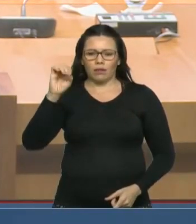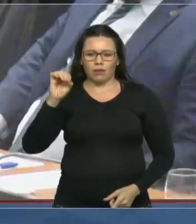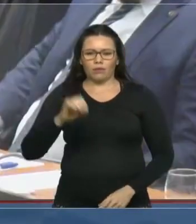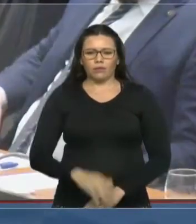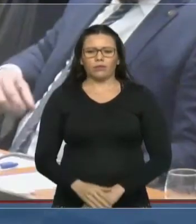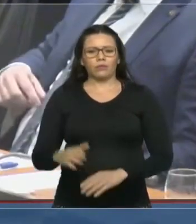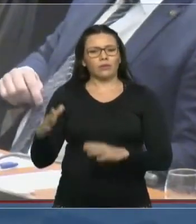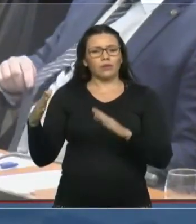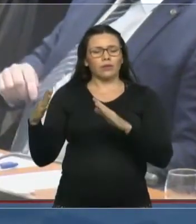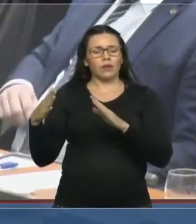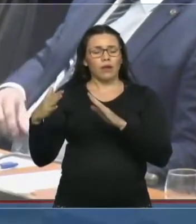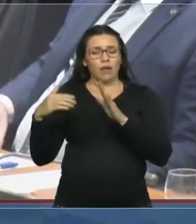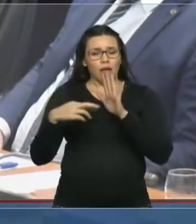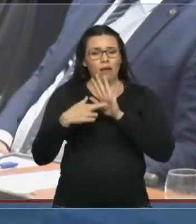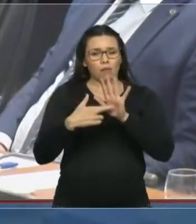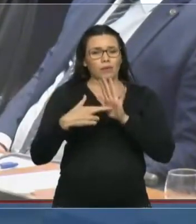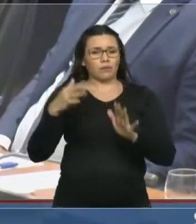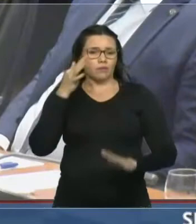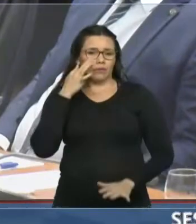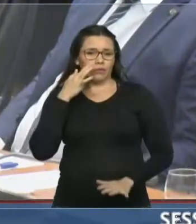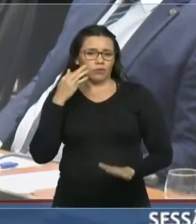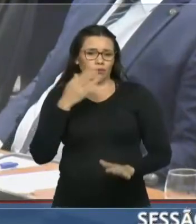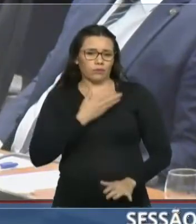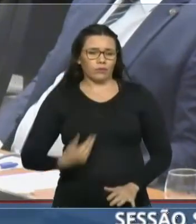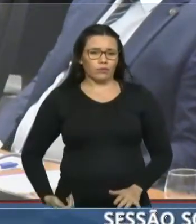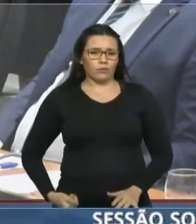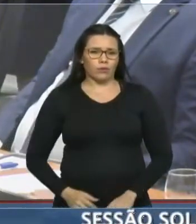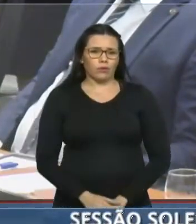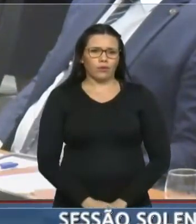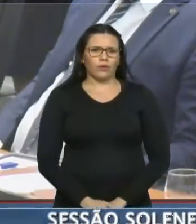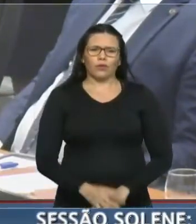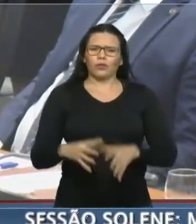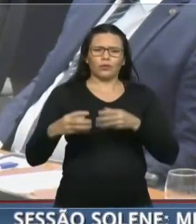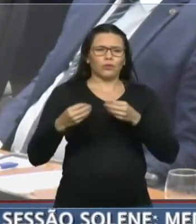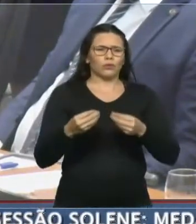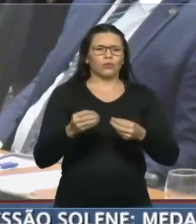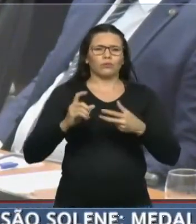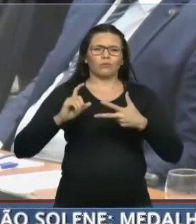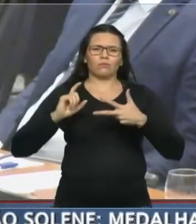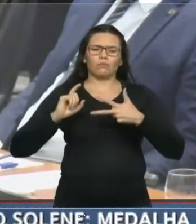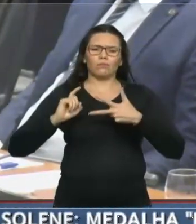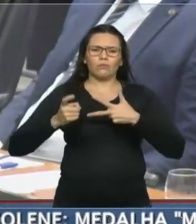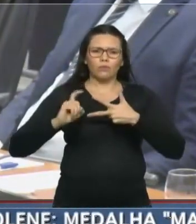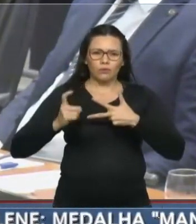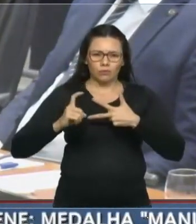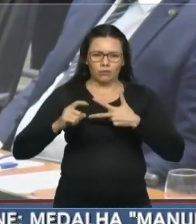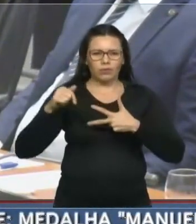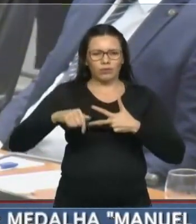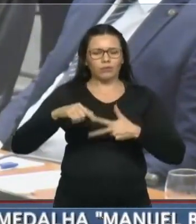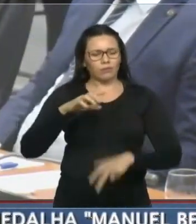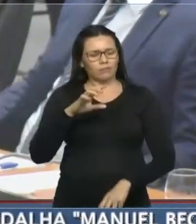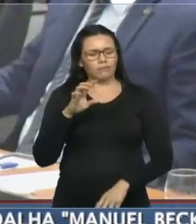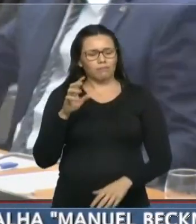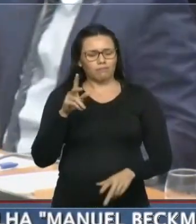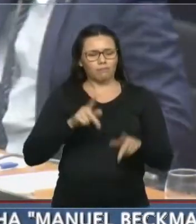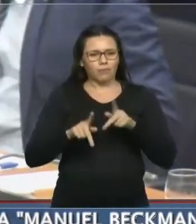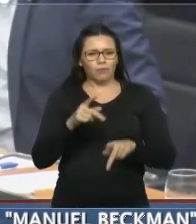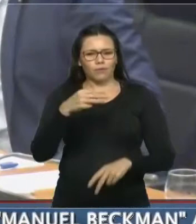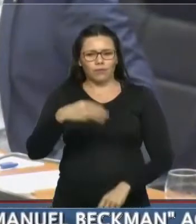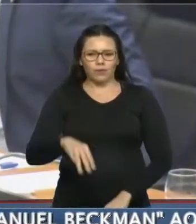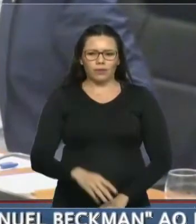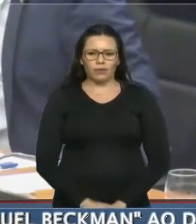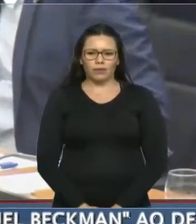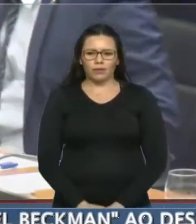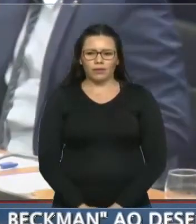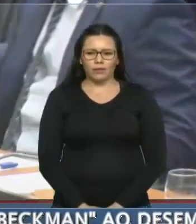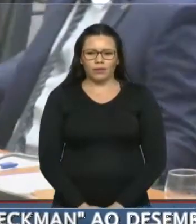governador, todos os membros do executivo e o povo do Maranhão, né? O nosso prefeito